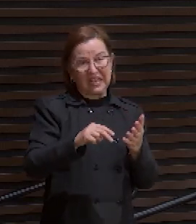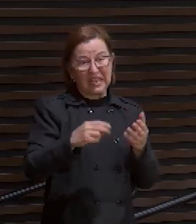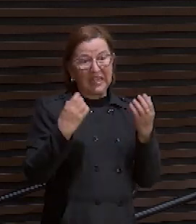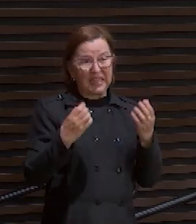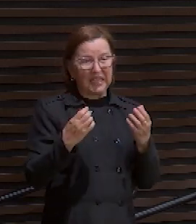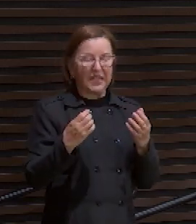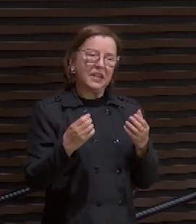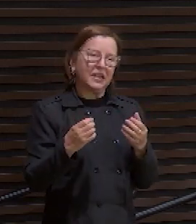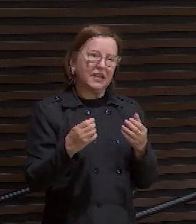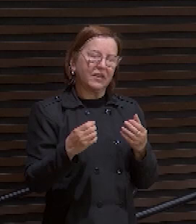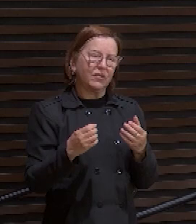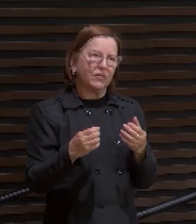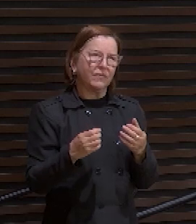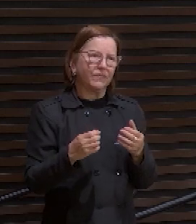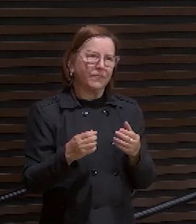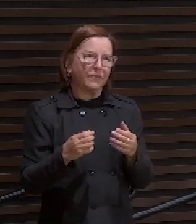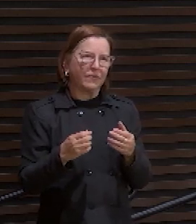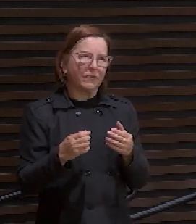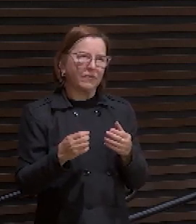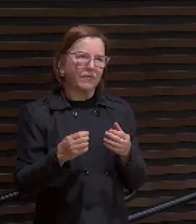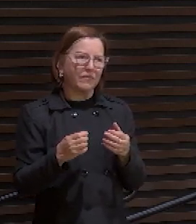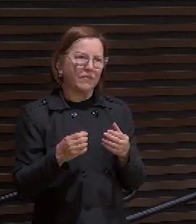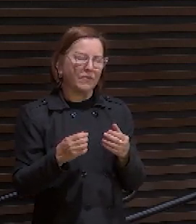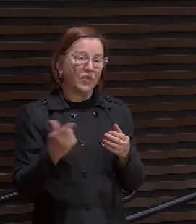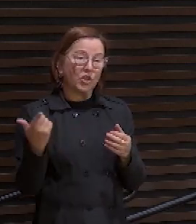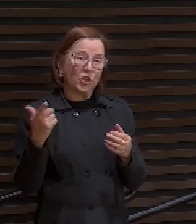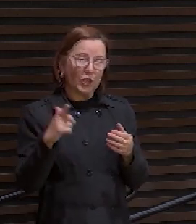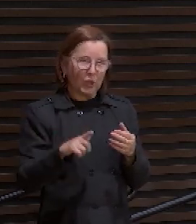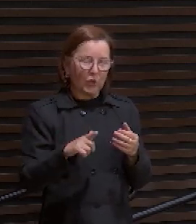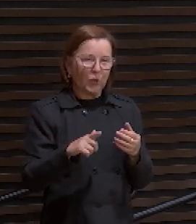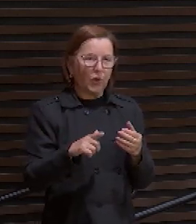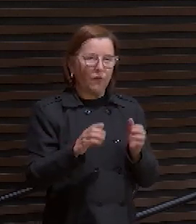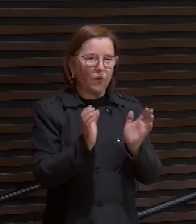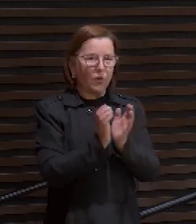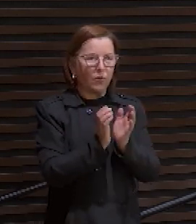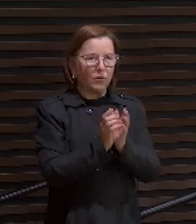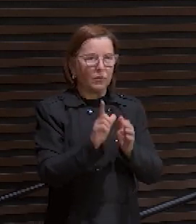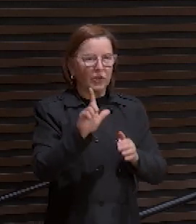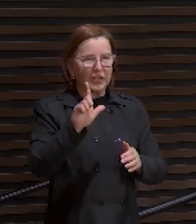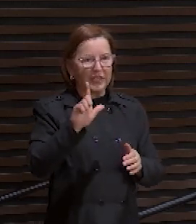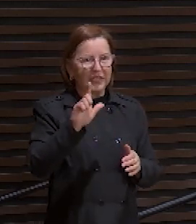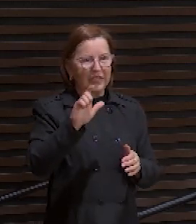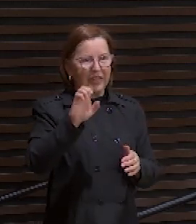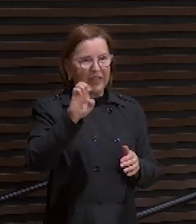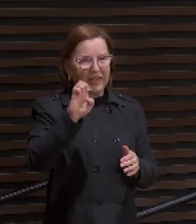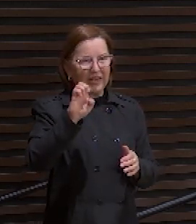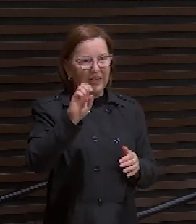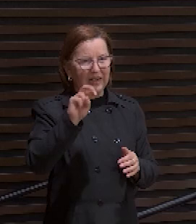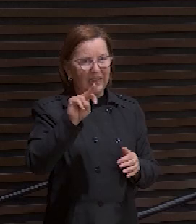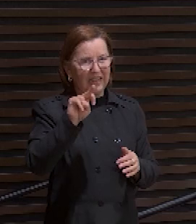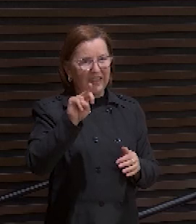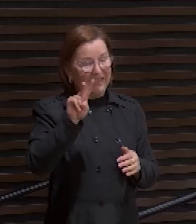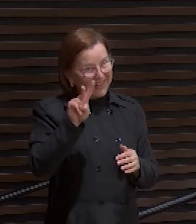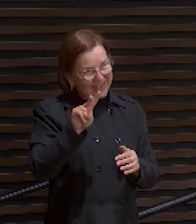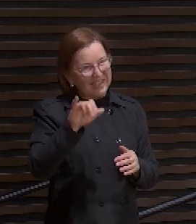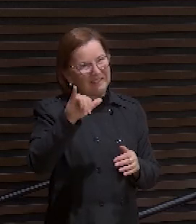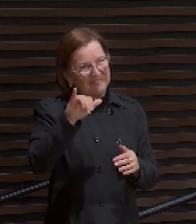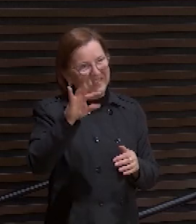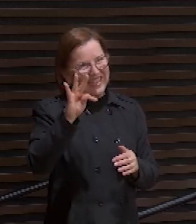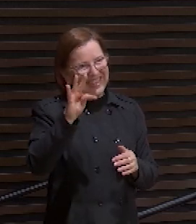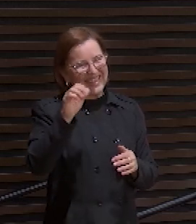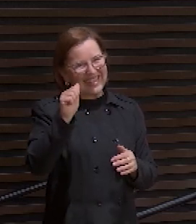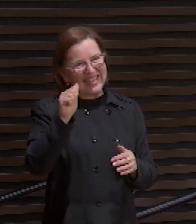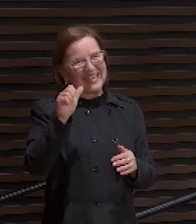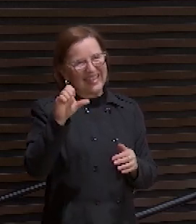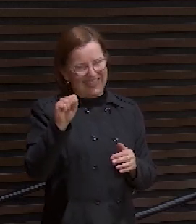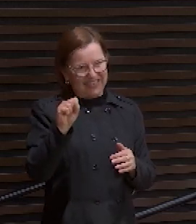os levitas e aquelas coisas que eram sombra. Isso já passou.